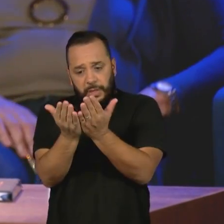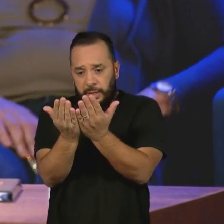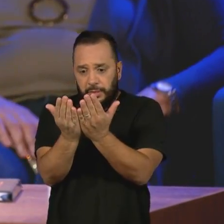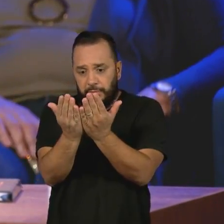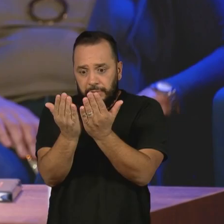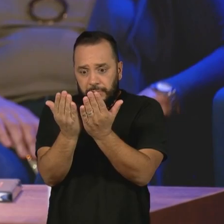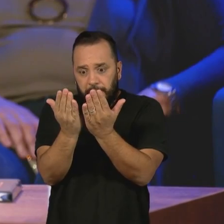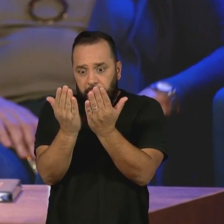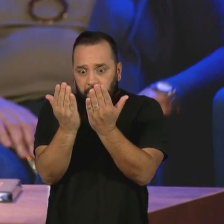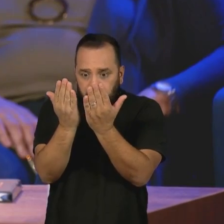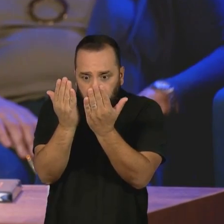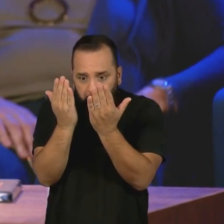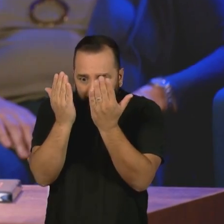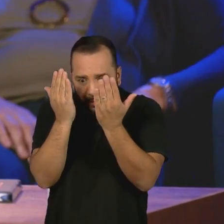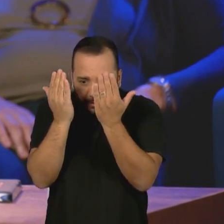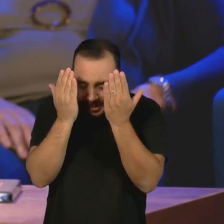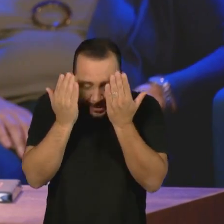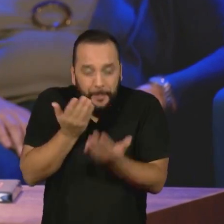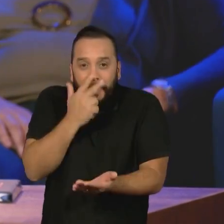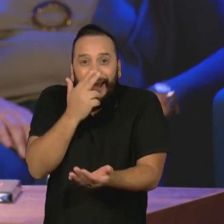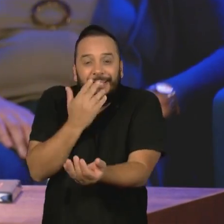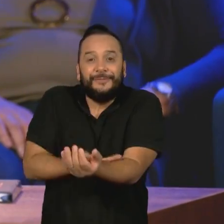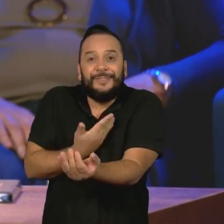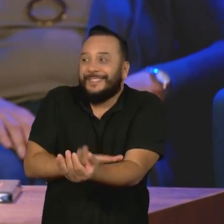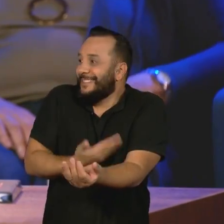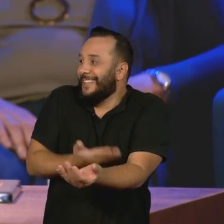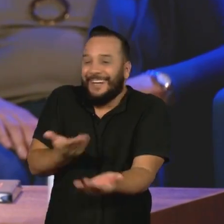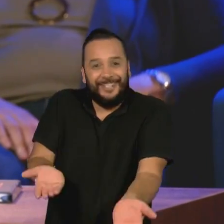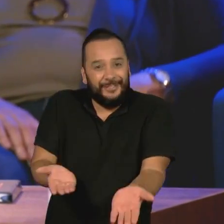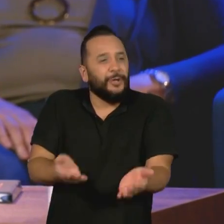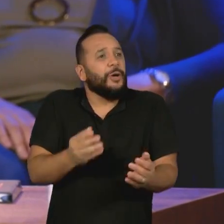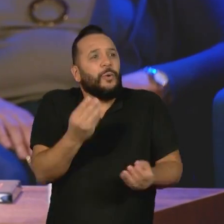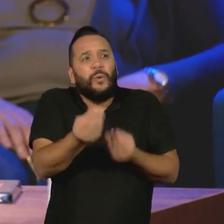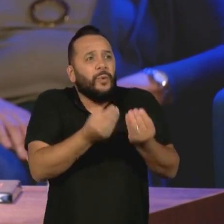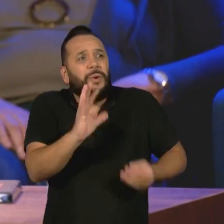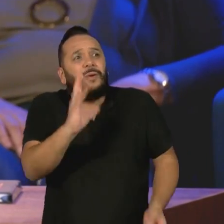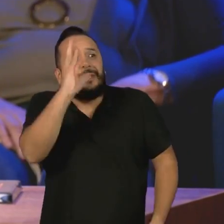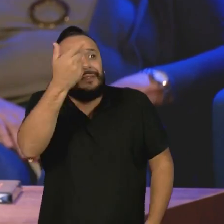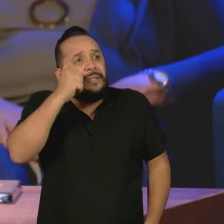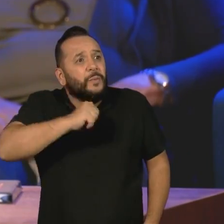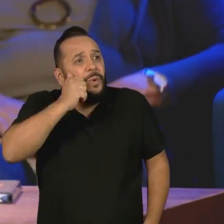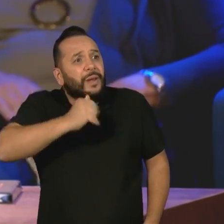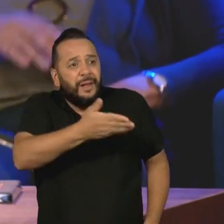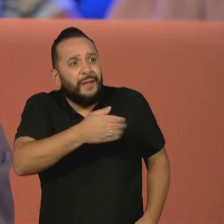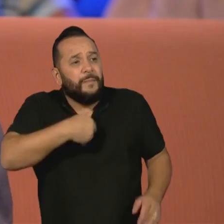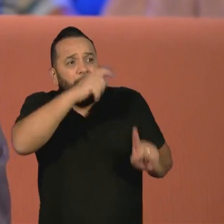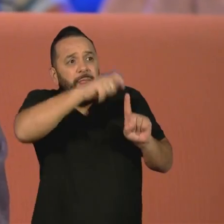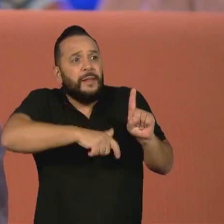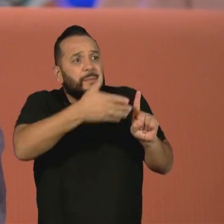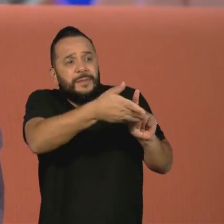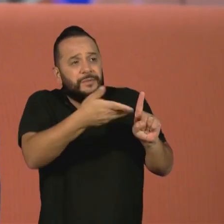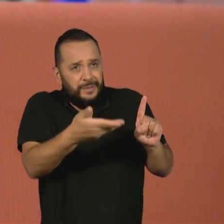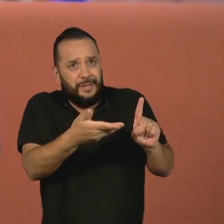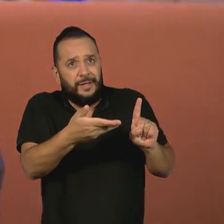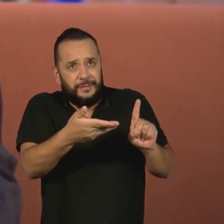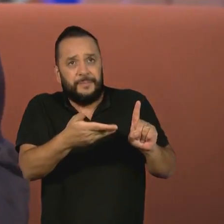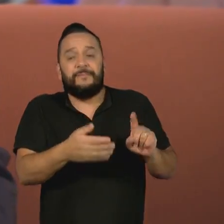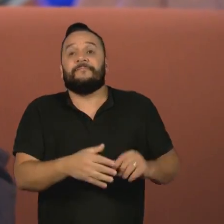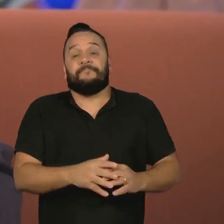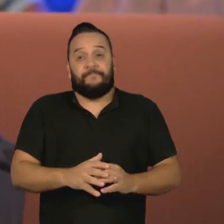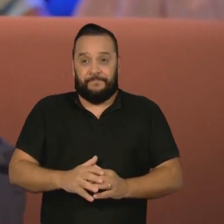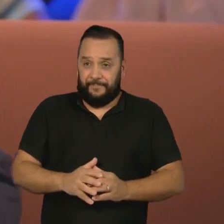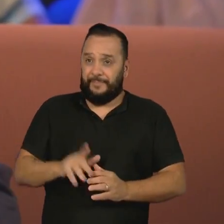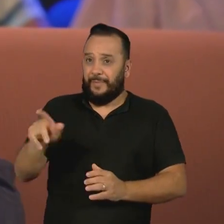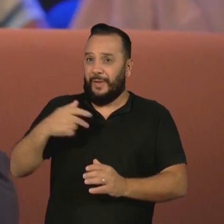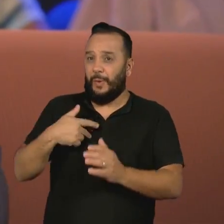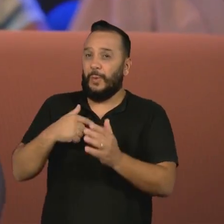tão viciado no bom sentido para ver o que ia acontecer com essa mulher, com essa personagem, com a... Ozymandias. O